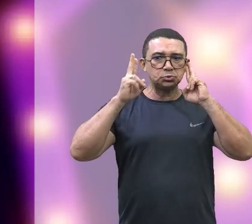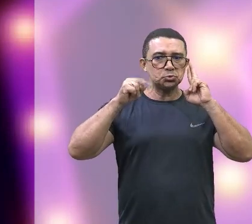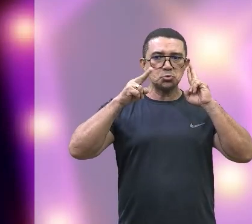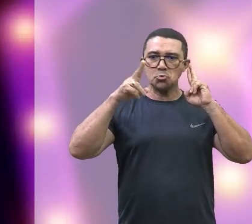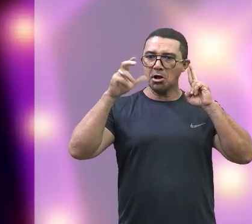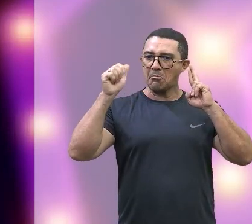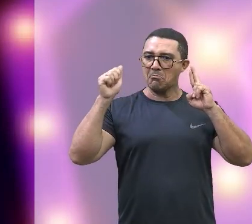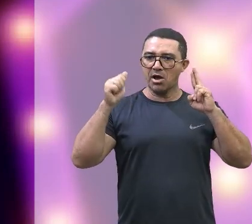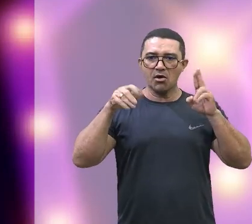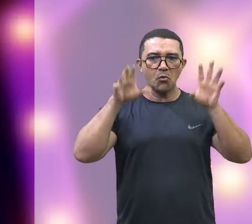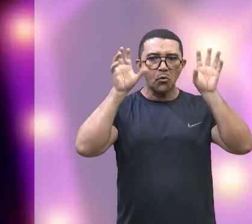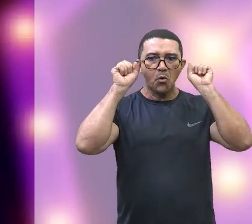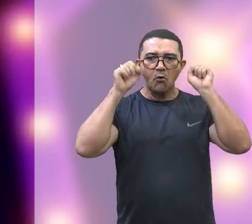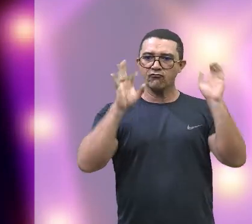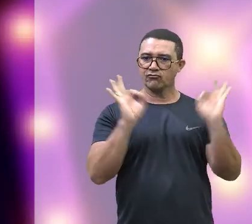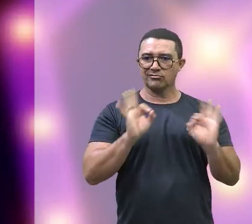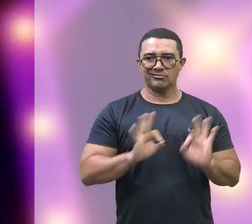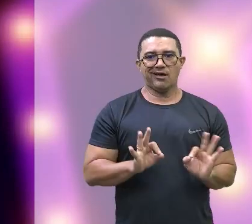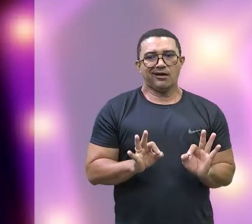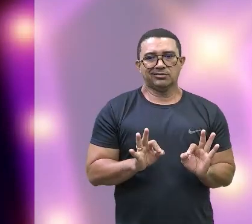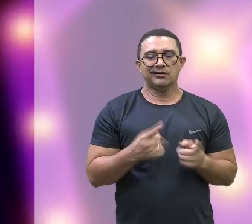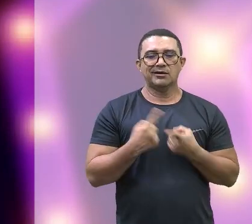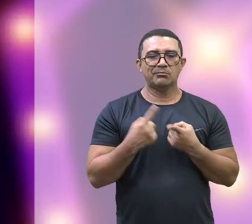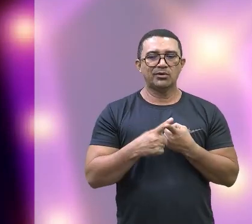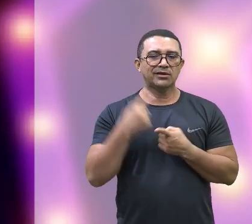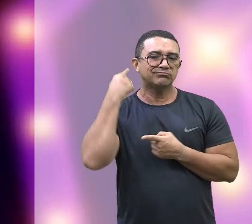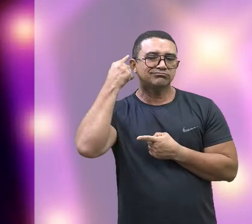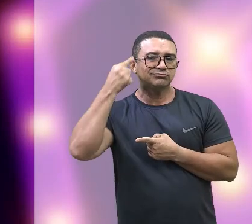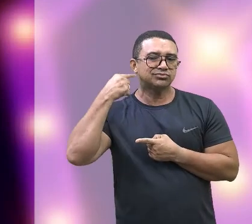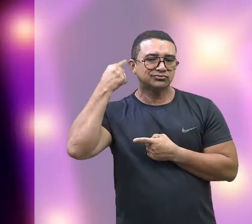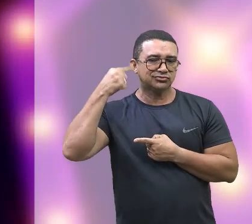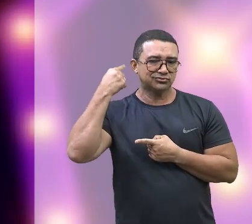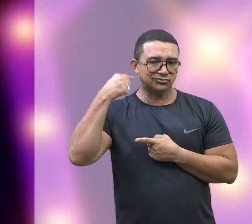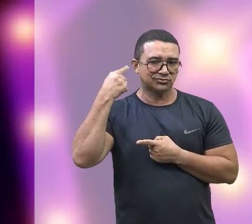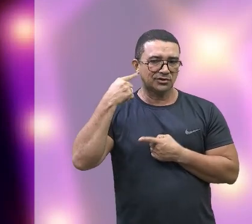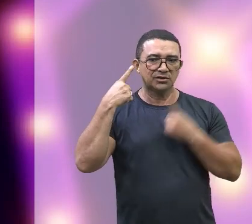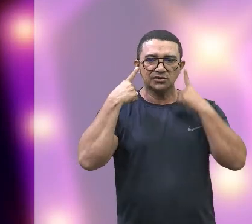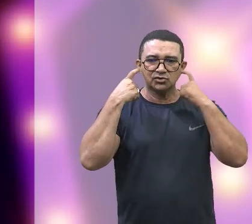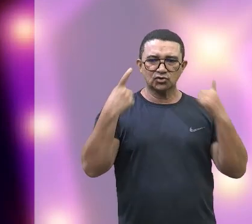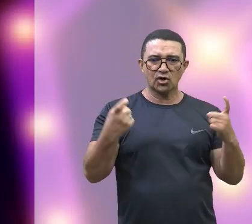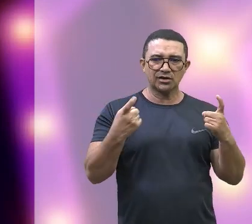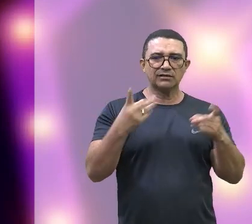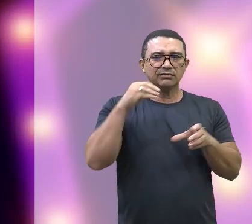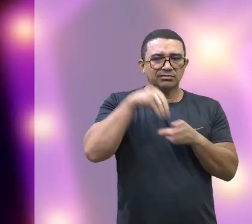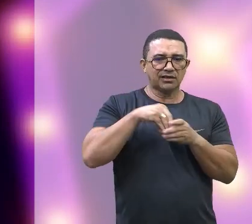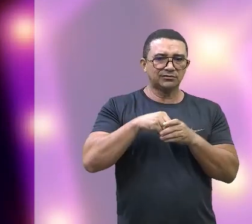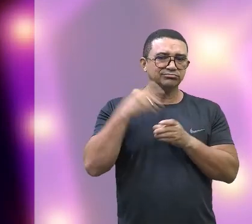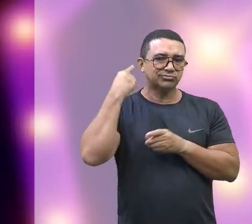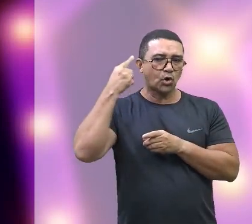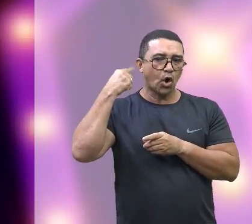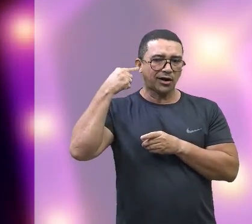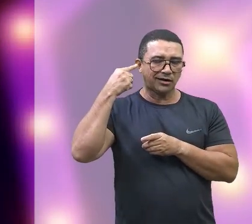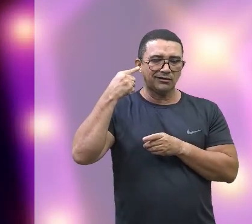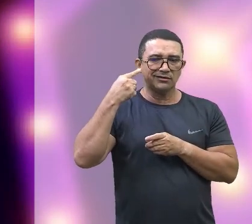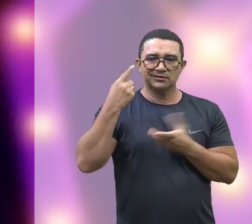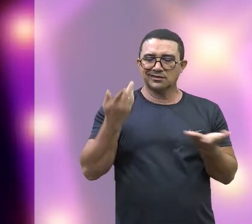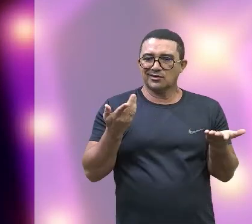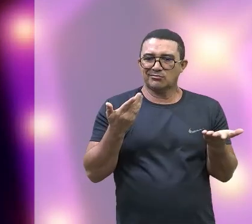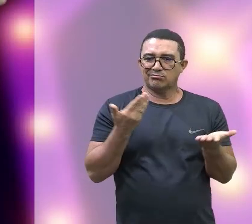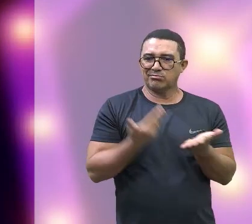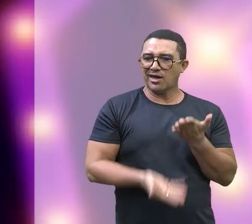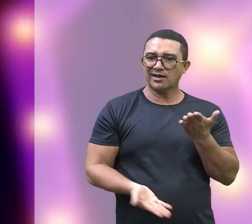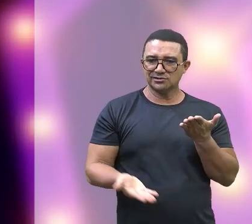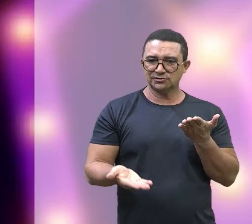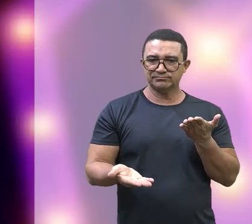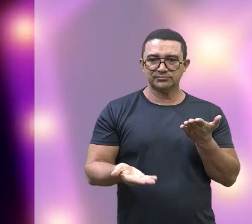mais. Uma vez que essas células ciliadas, elas morrem, elas caem ali dentro da parede auditiva na cóclea, então a gente vai